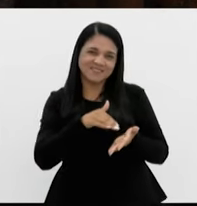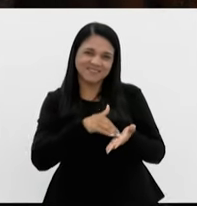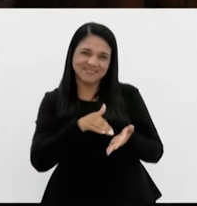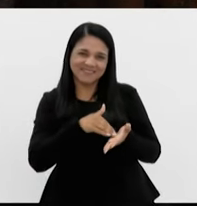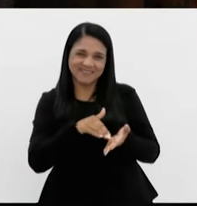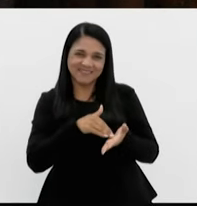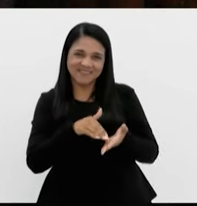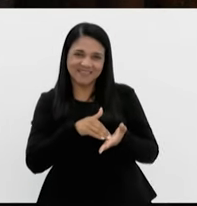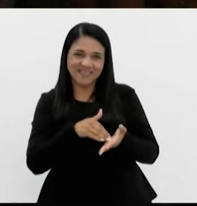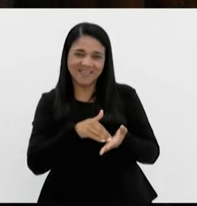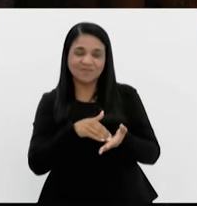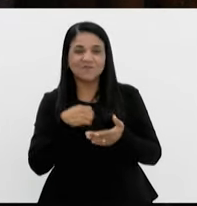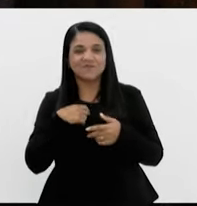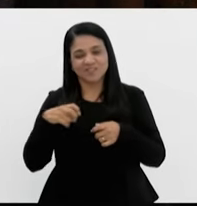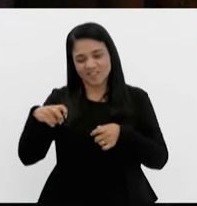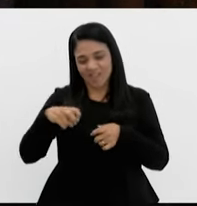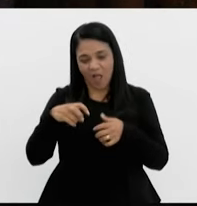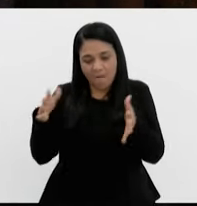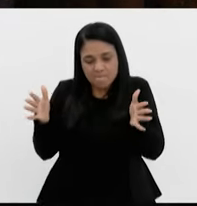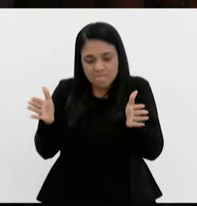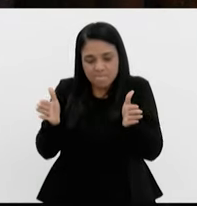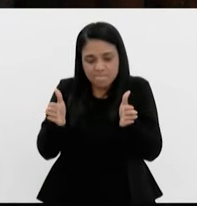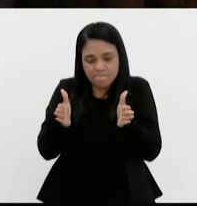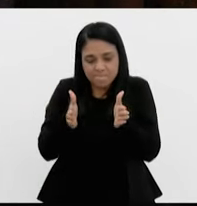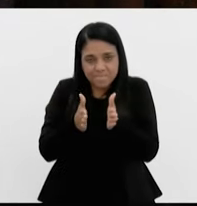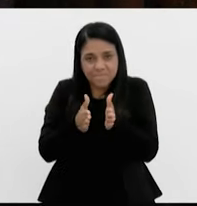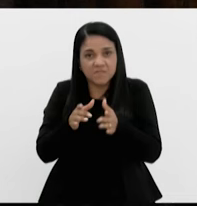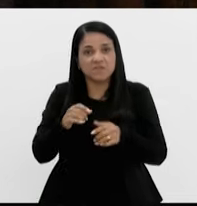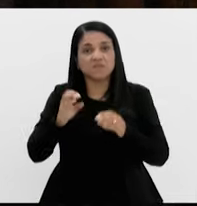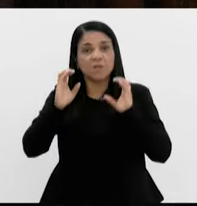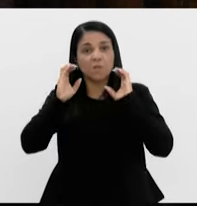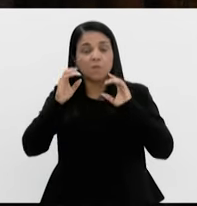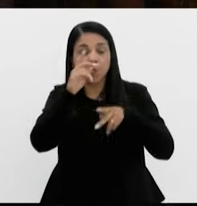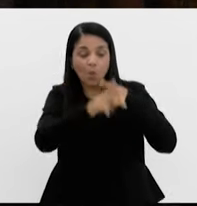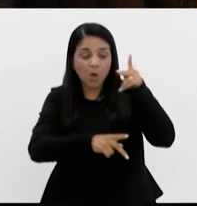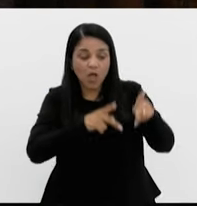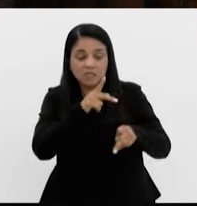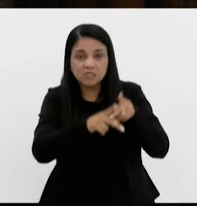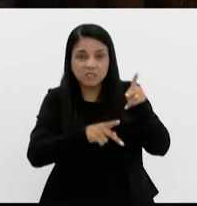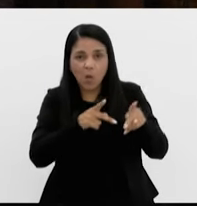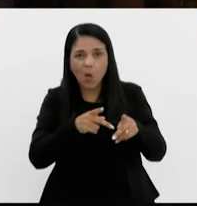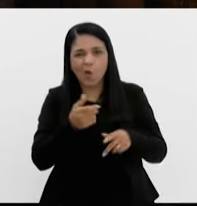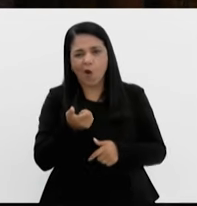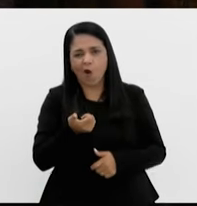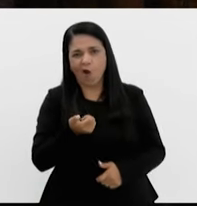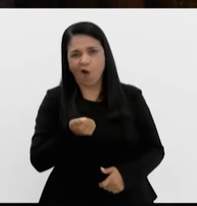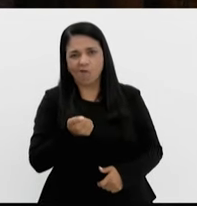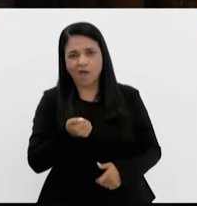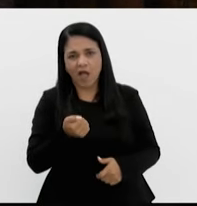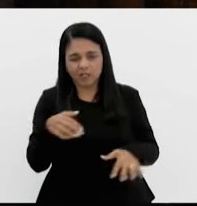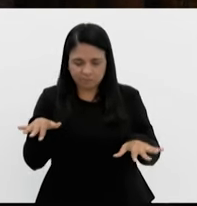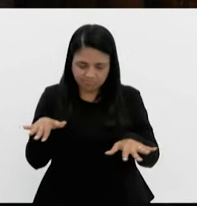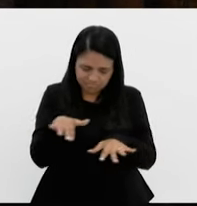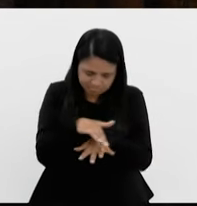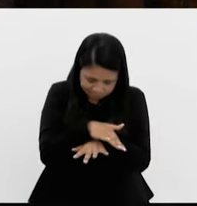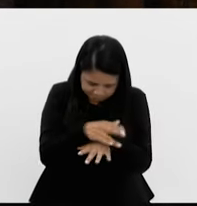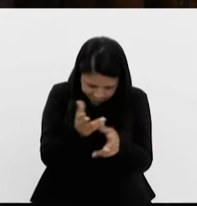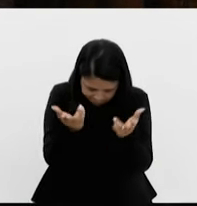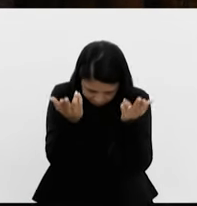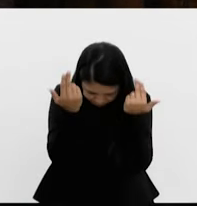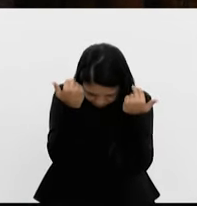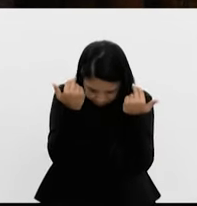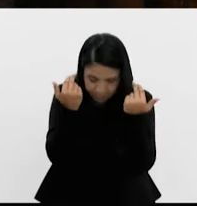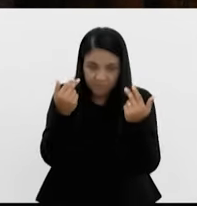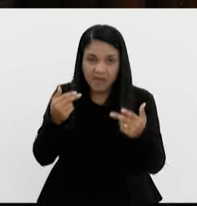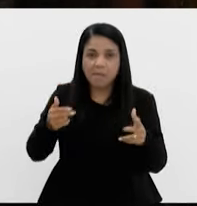prensar carro dos contribuintes do cidadão de bem que é covardemente humilhado por essa máfia dos reboques e tem